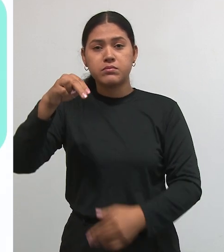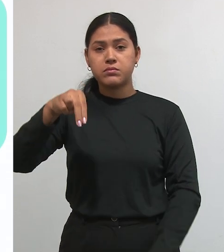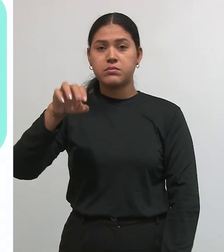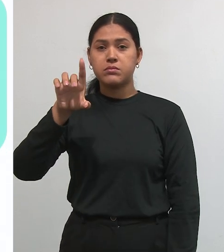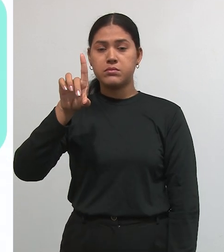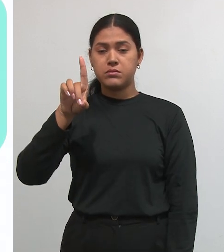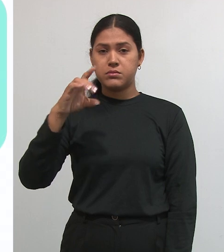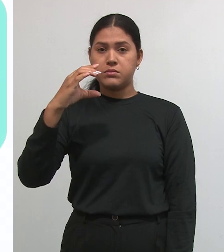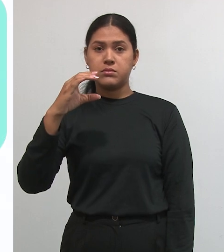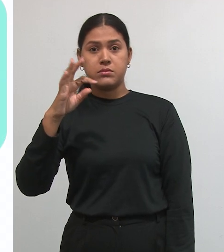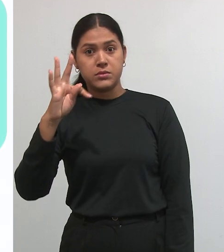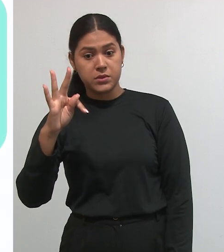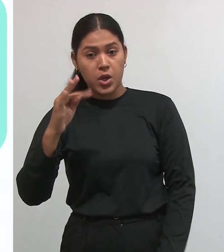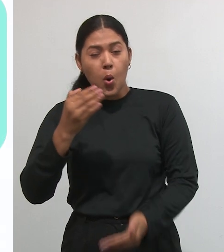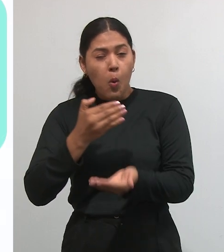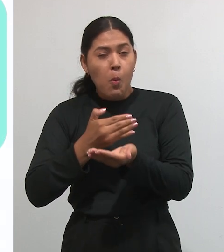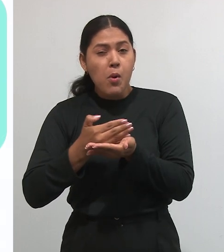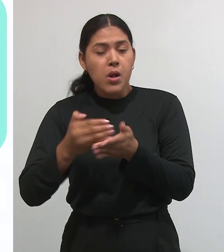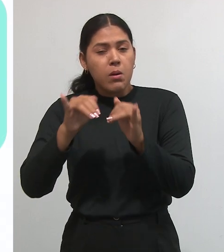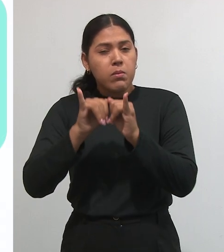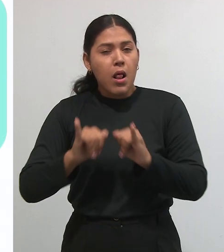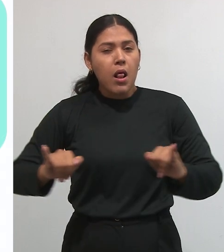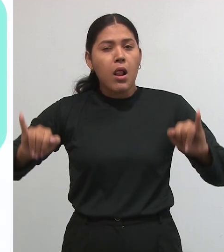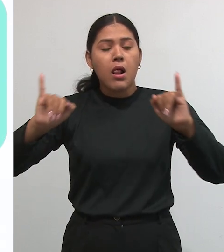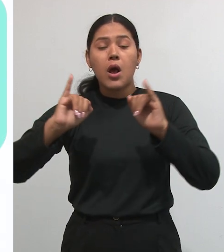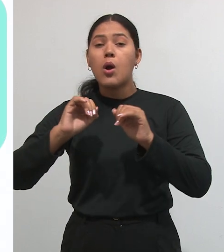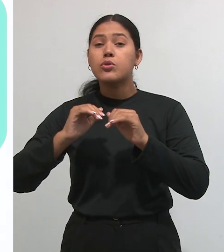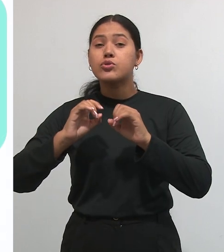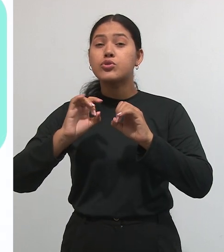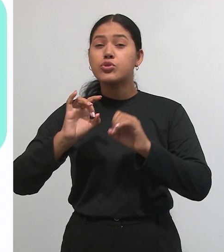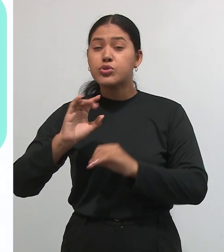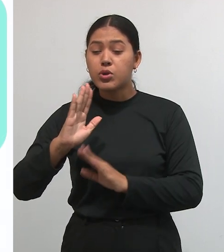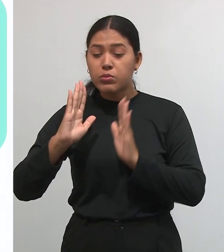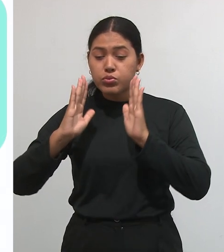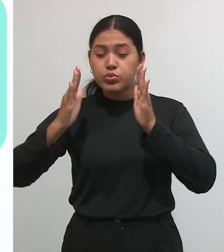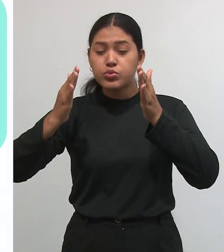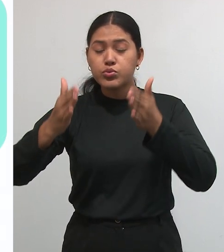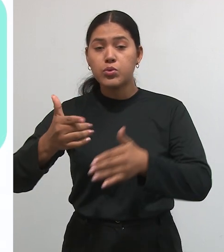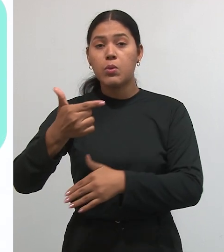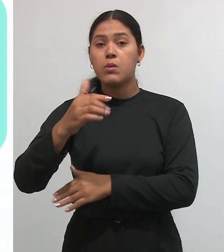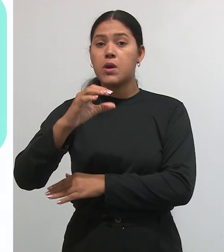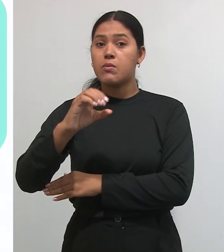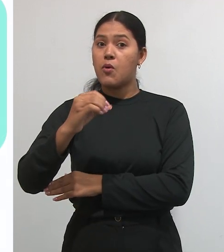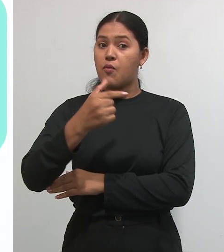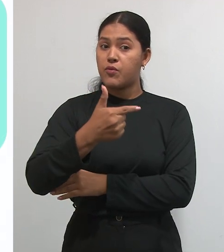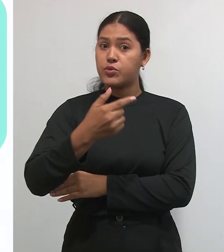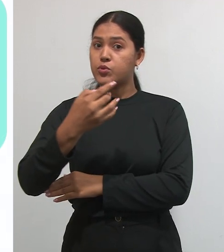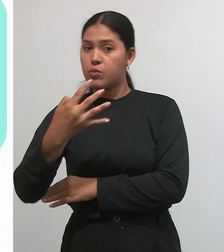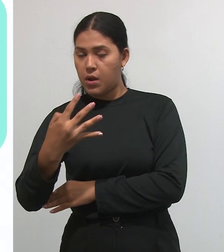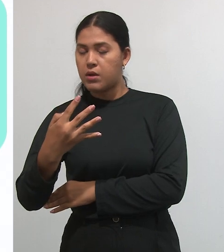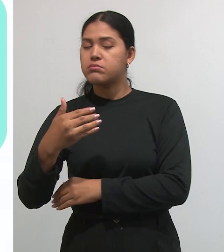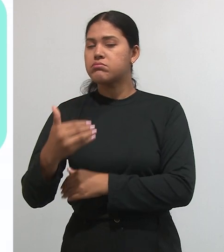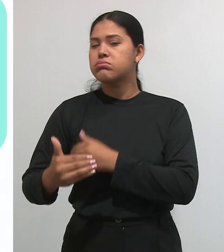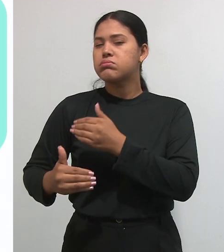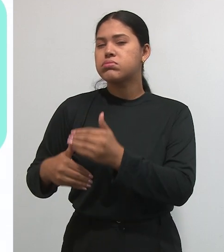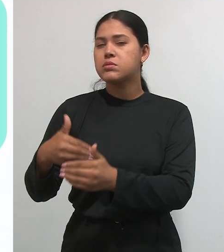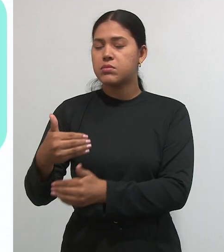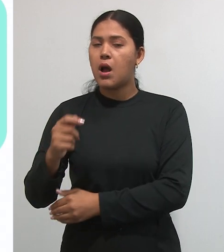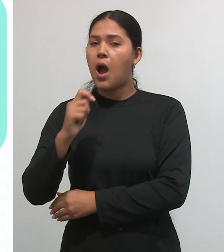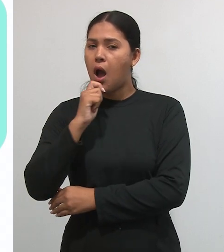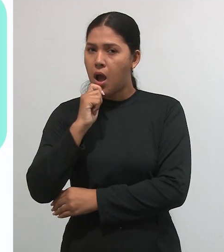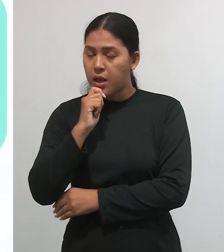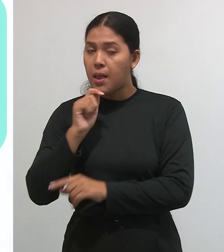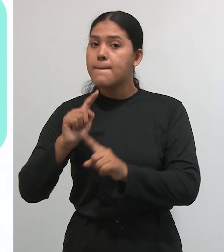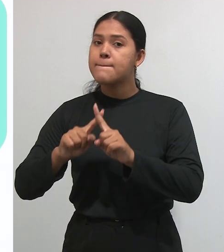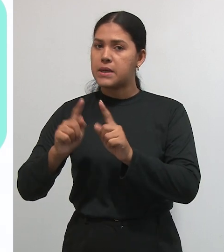e que ainda vai ficar vigente em 2024, mas estamos correndo aí, uma hora chega essa implantação,